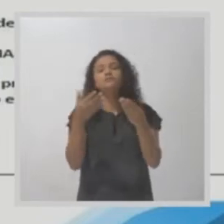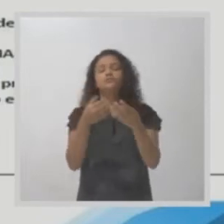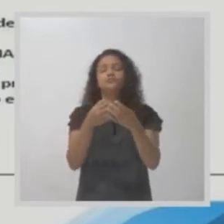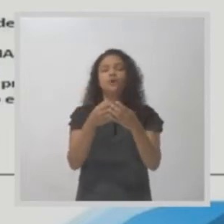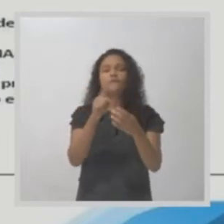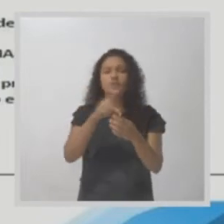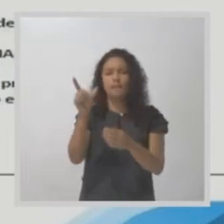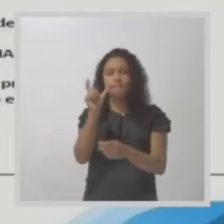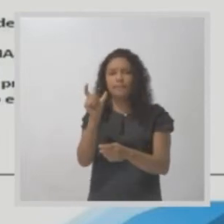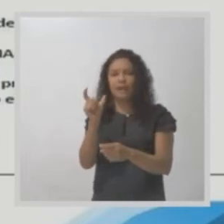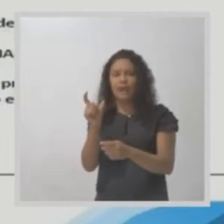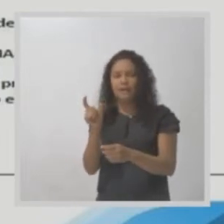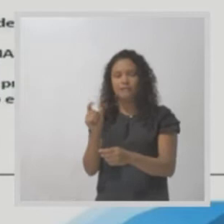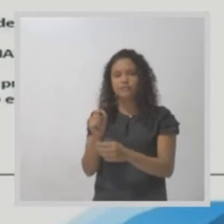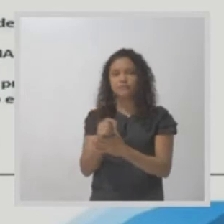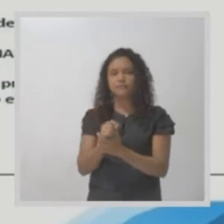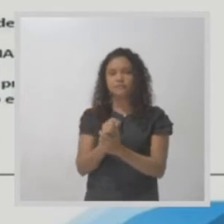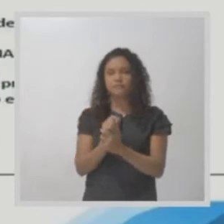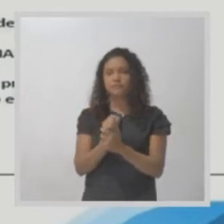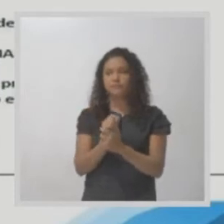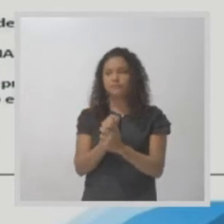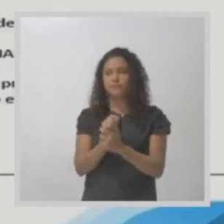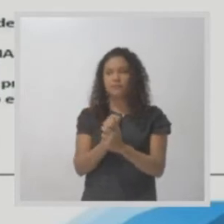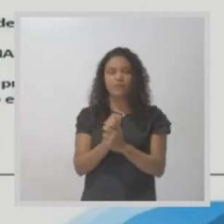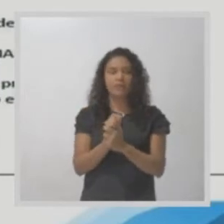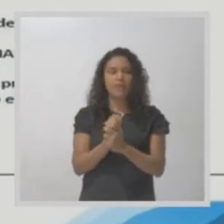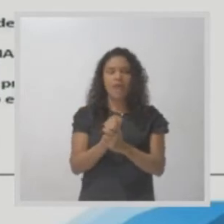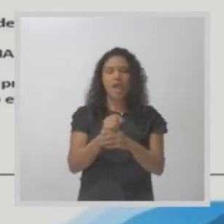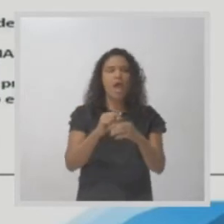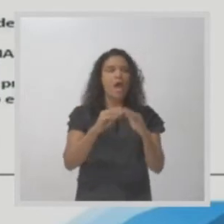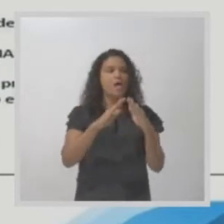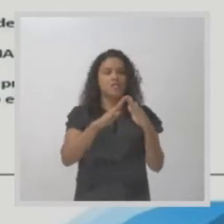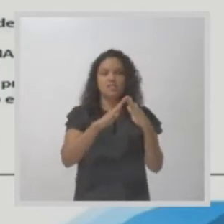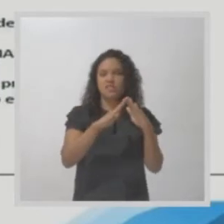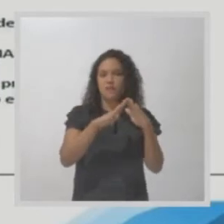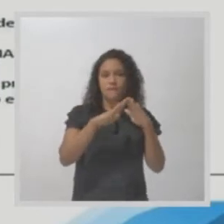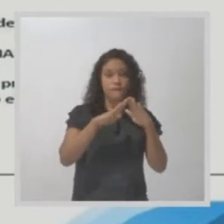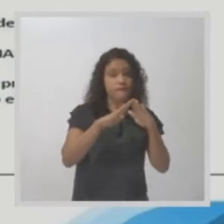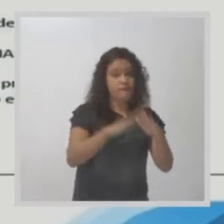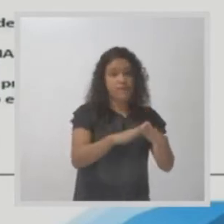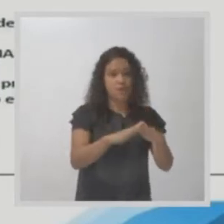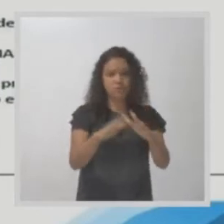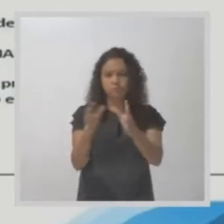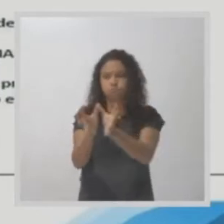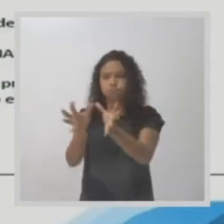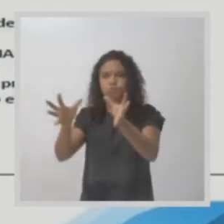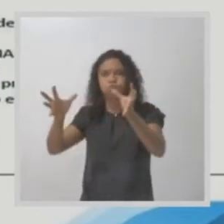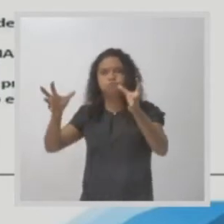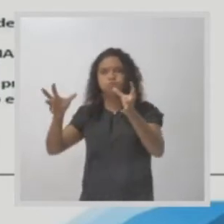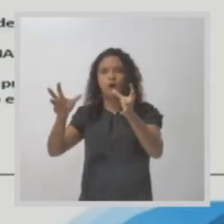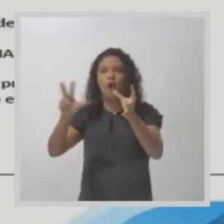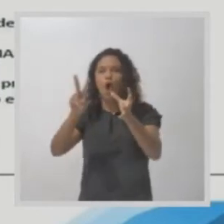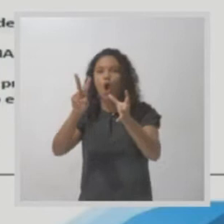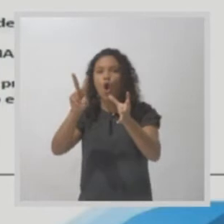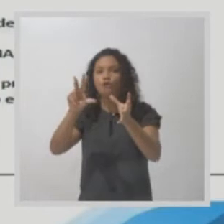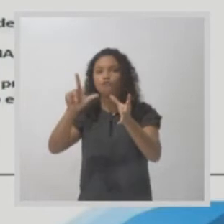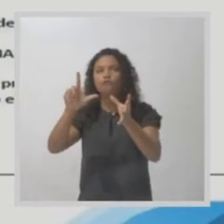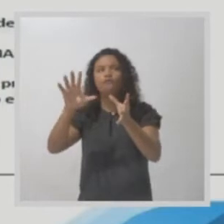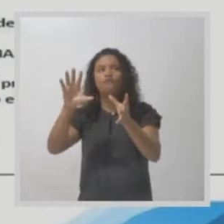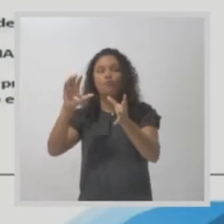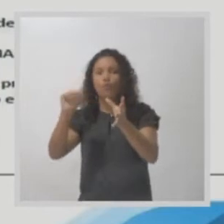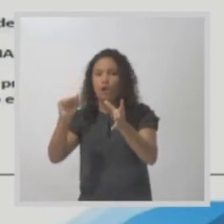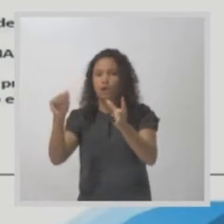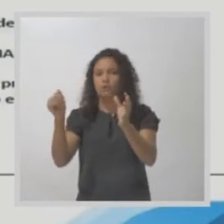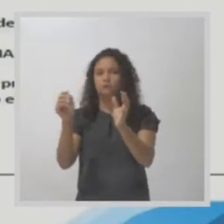aí. Não fique onde tem uma vuca de gente. É uma linguagem própria nossa. Use álcool